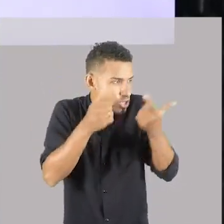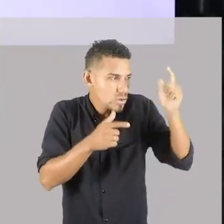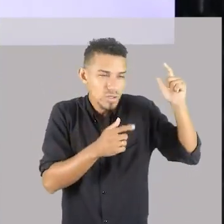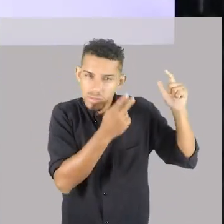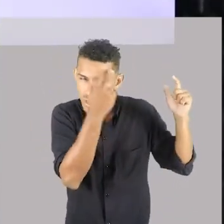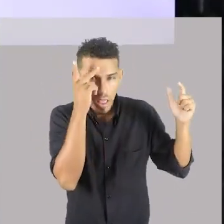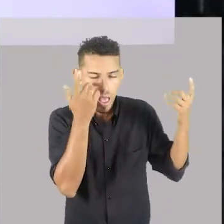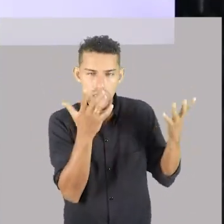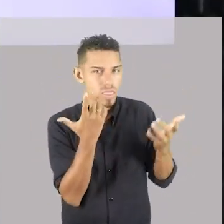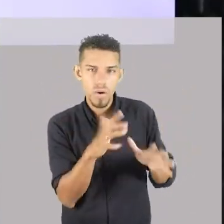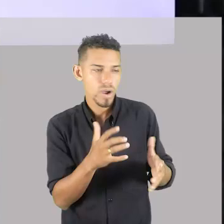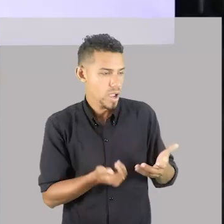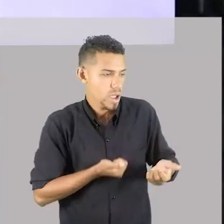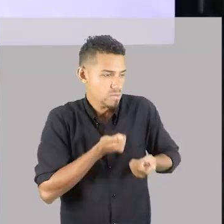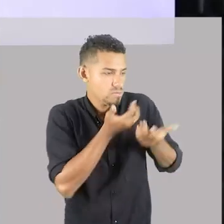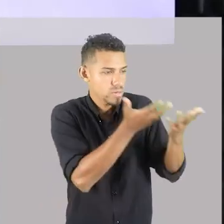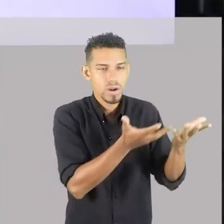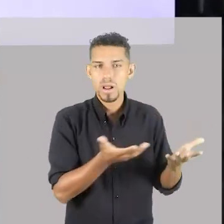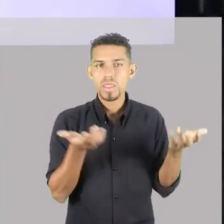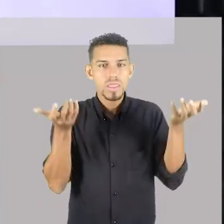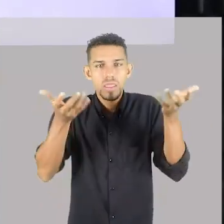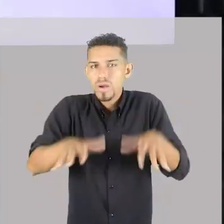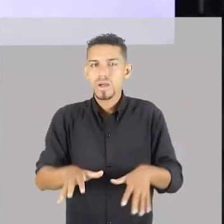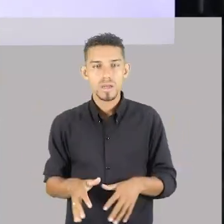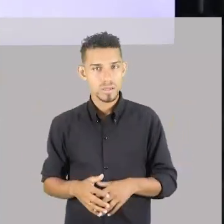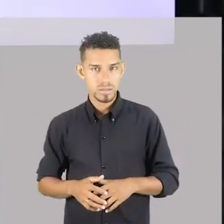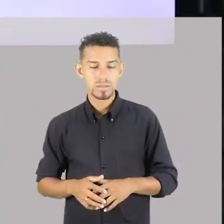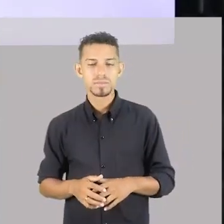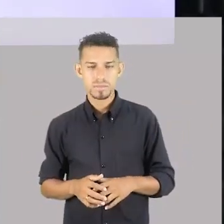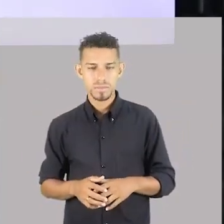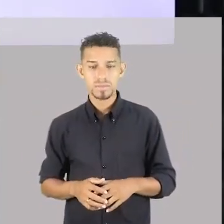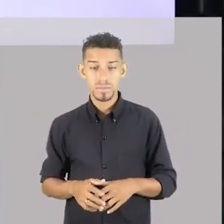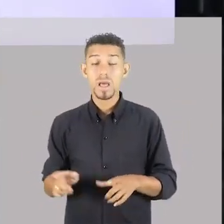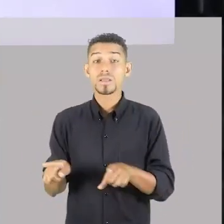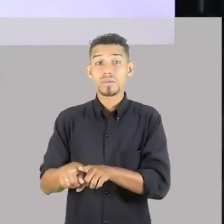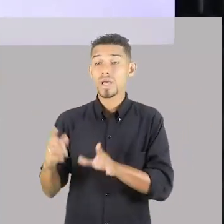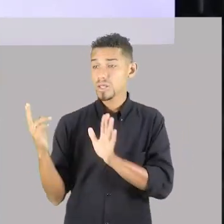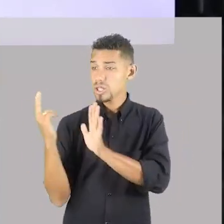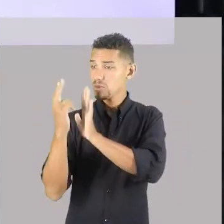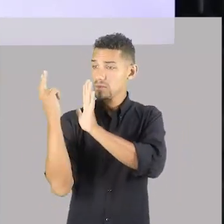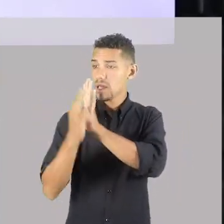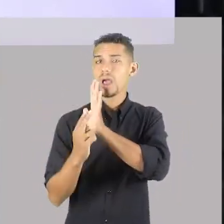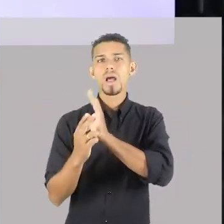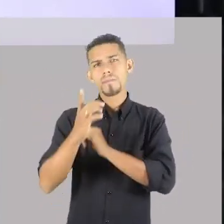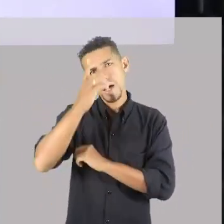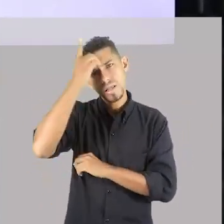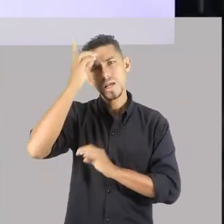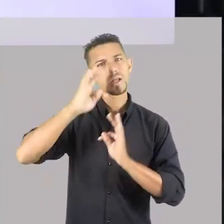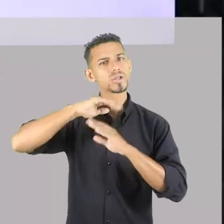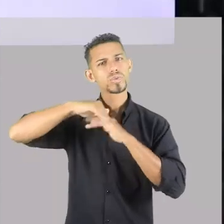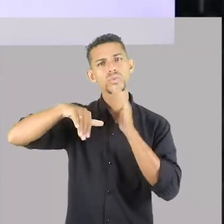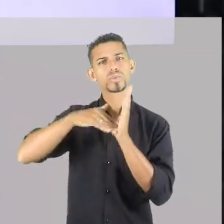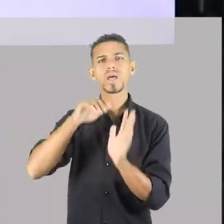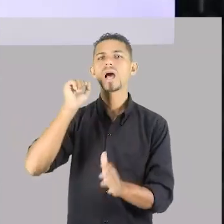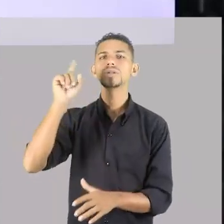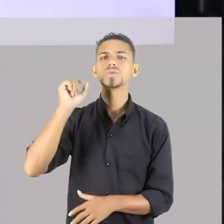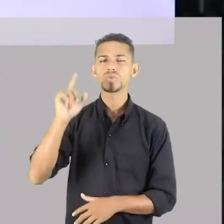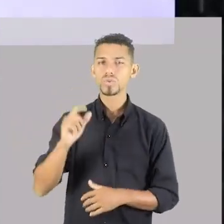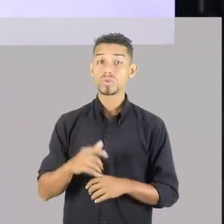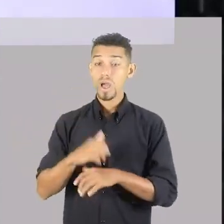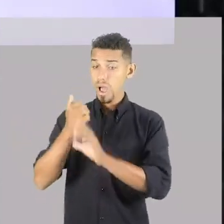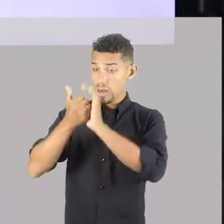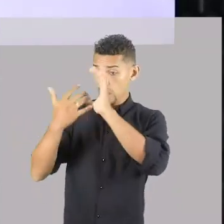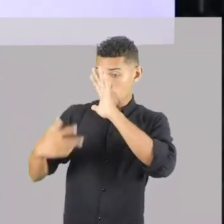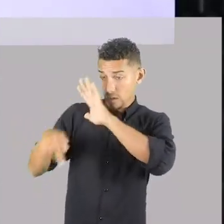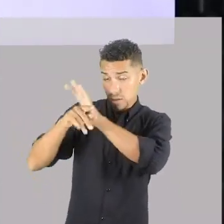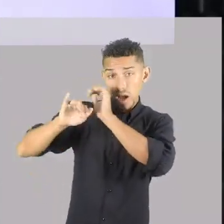ele não quer compartilhar a ideia, certo? E até nomeia a ideia, uma ideia toda azul, caracteriza essa ideia,